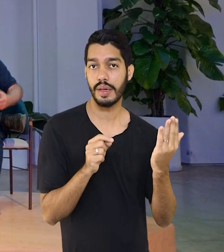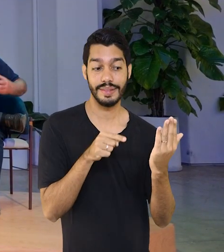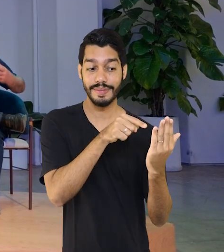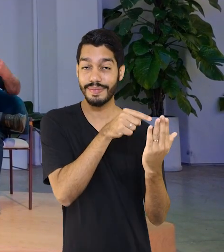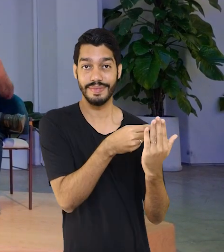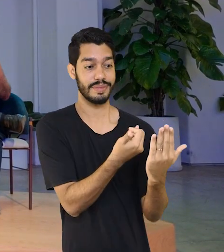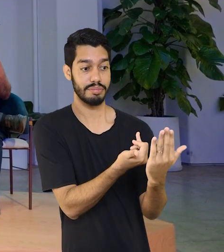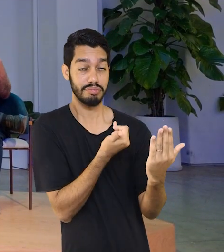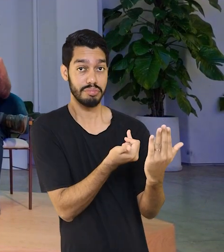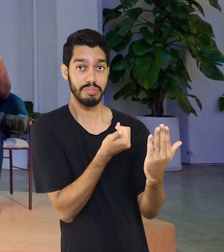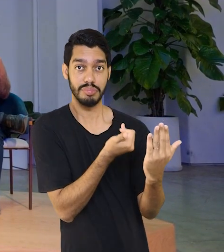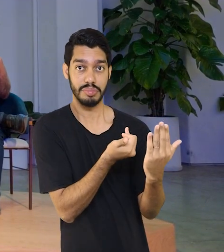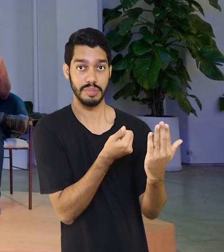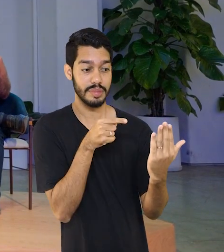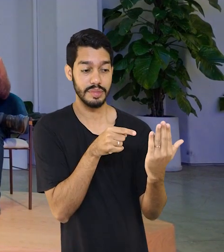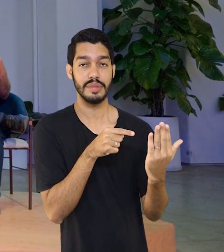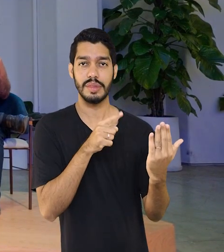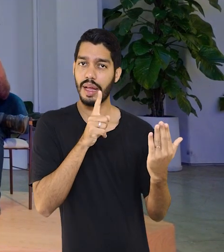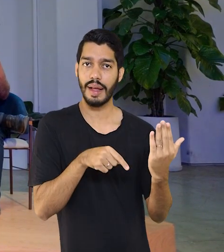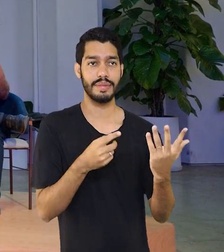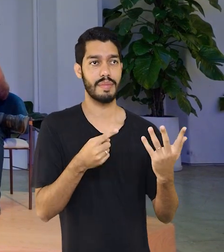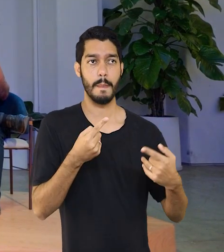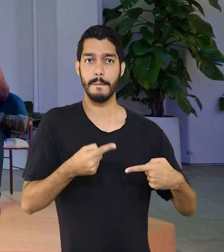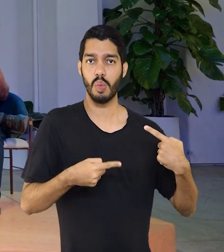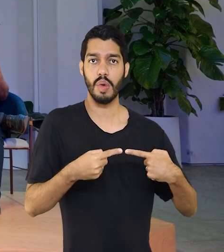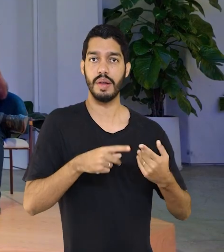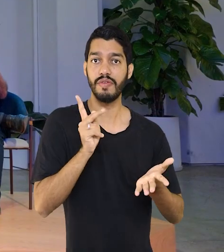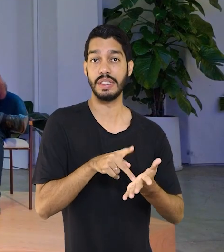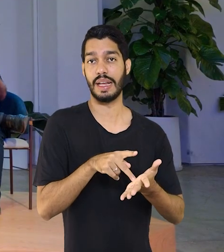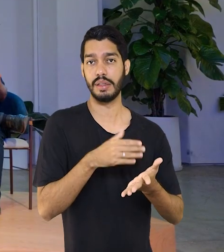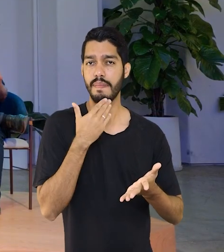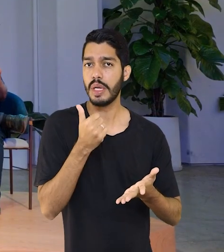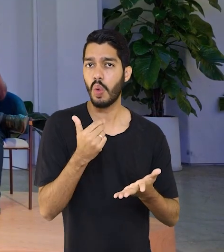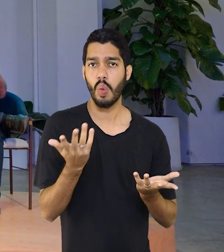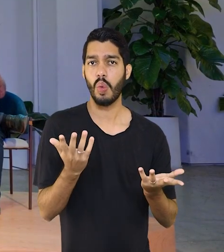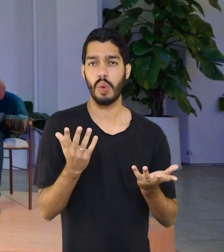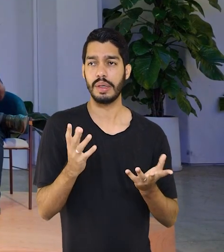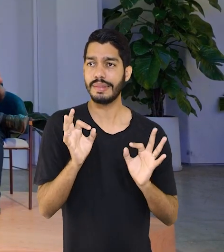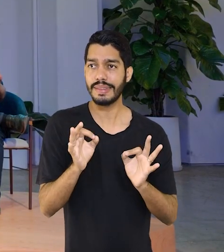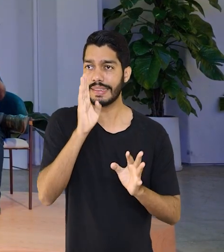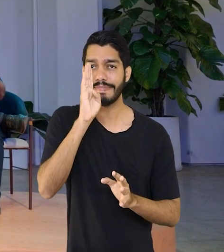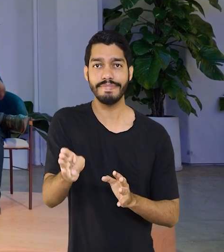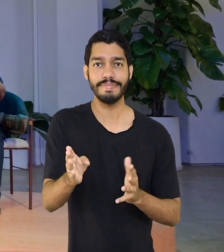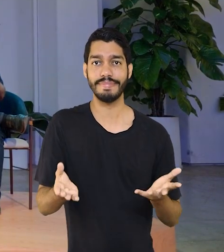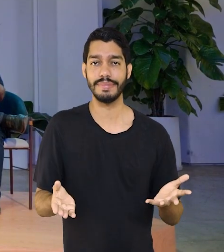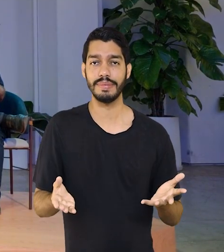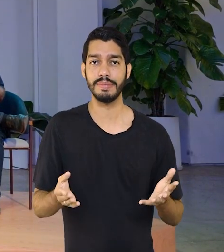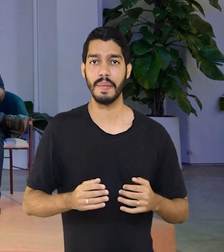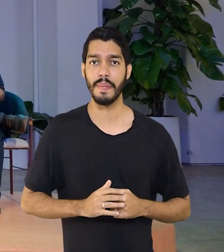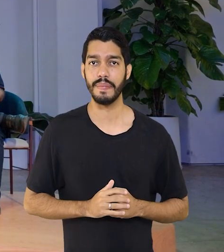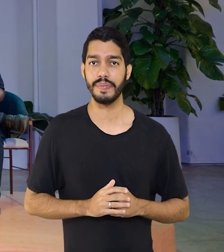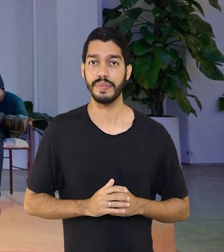as mensagens são políticas com P maiúsculo no melhor sentido, assim, duras. às